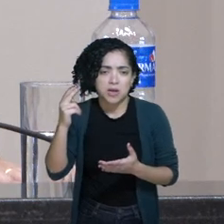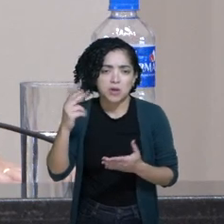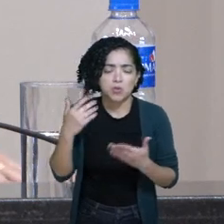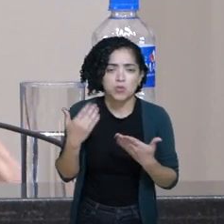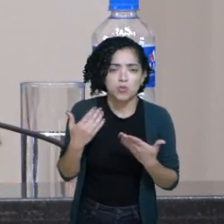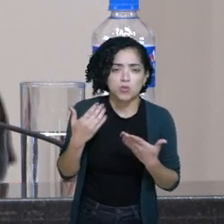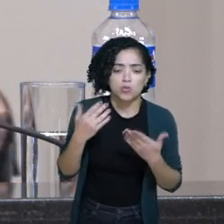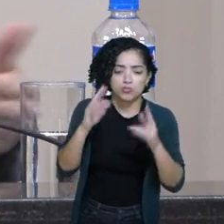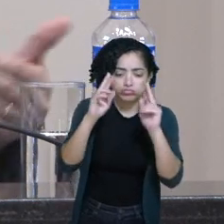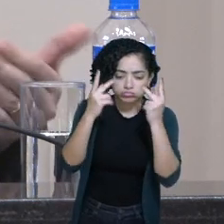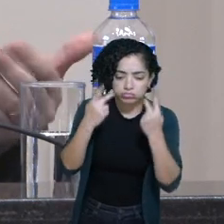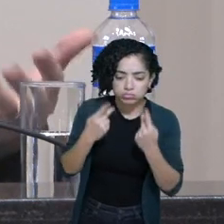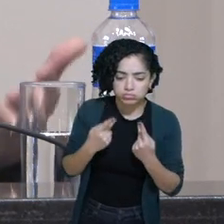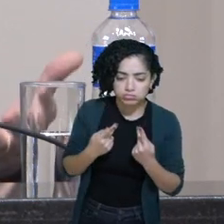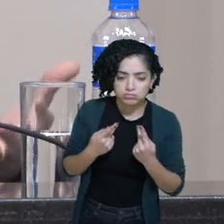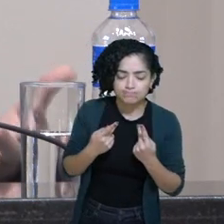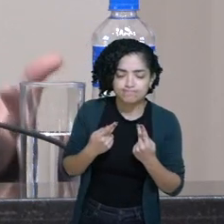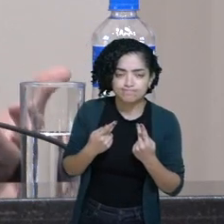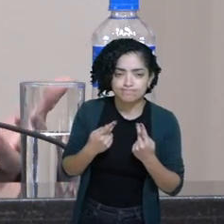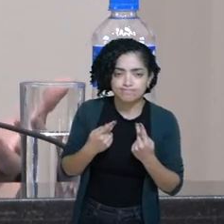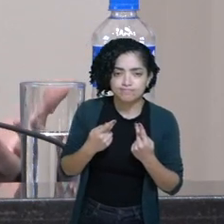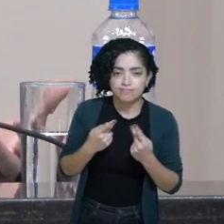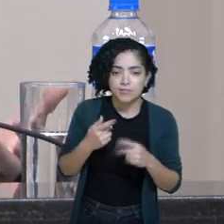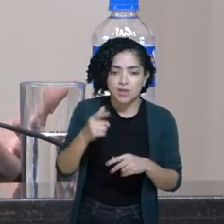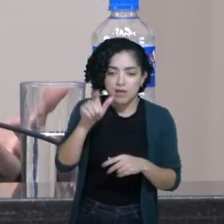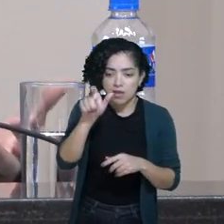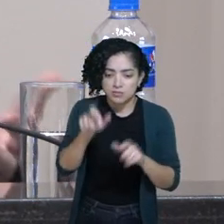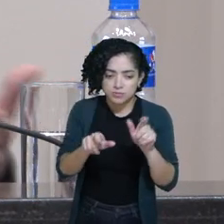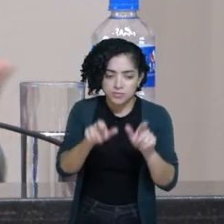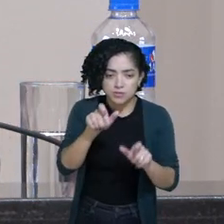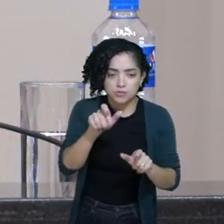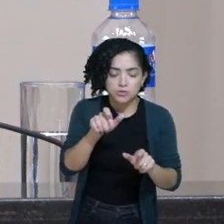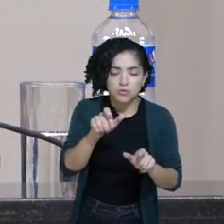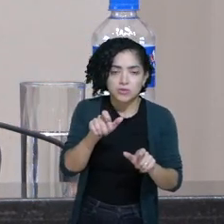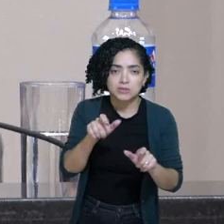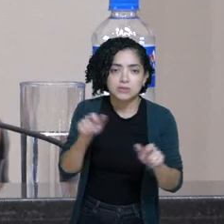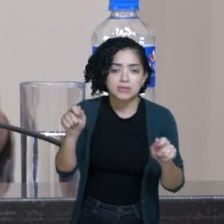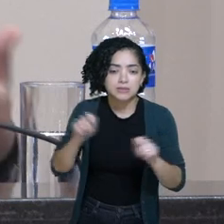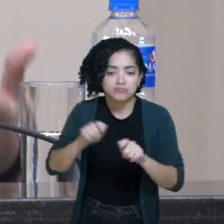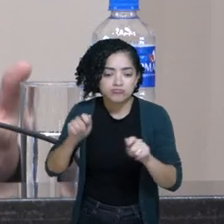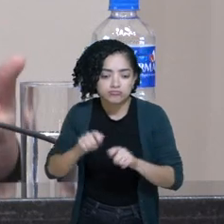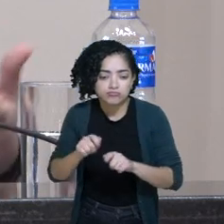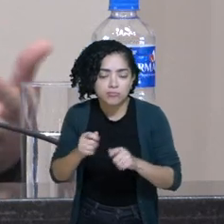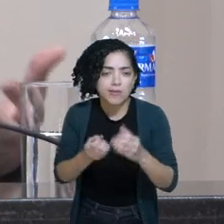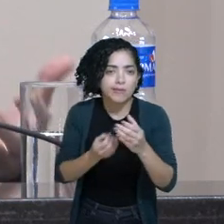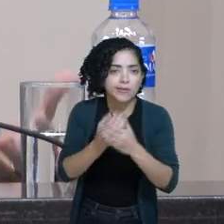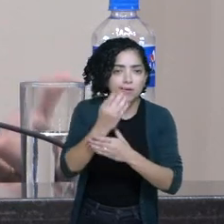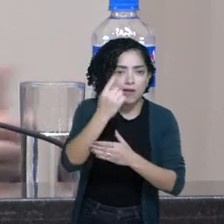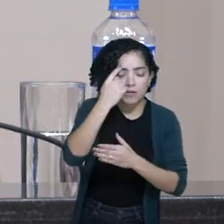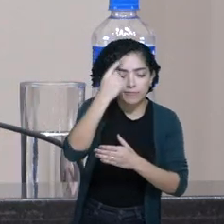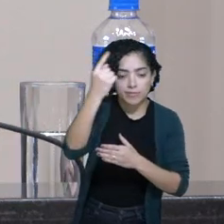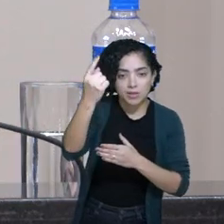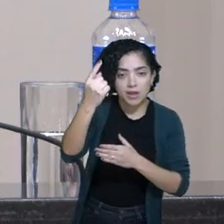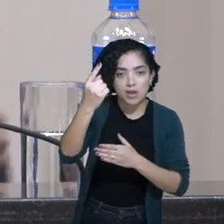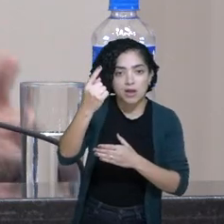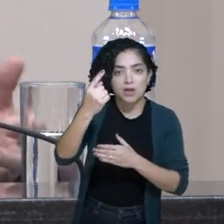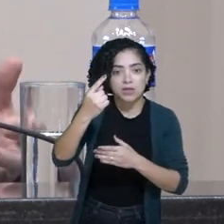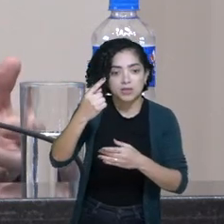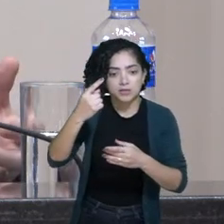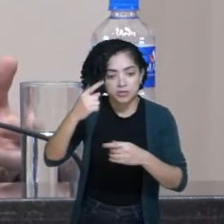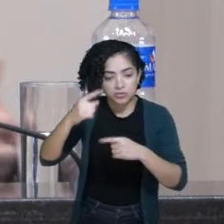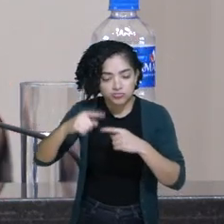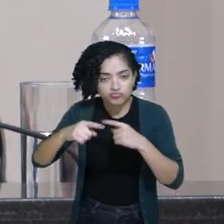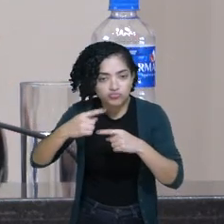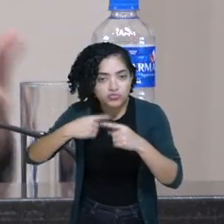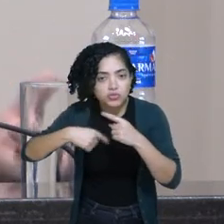humano tem a a capacidade né de criar de inventar e significar né a própria